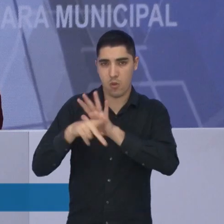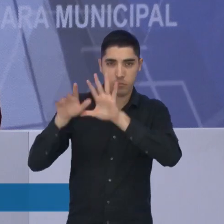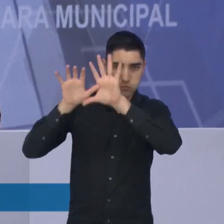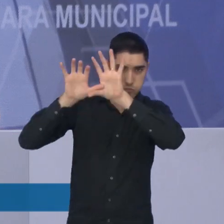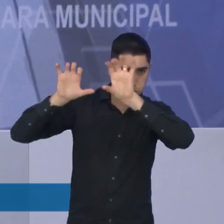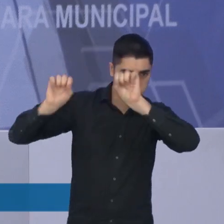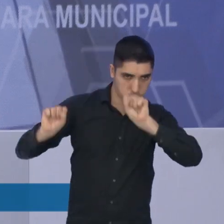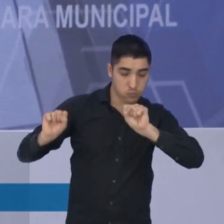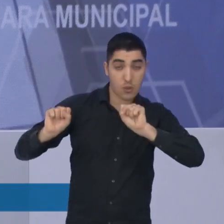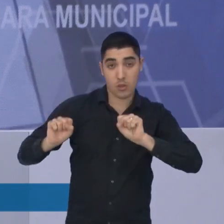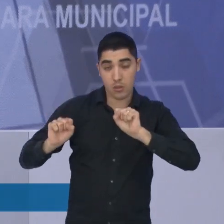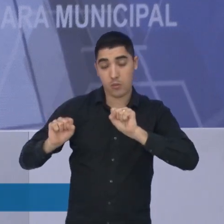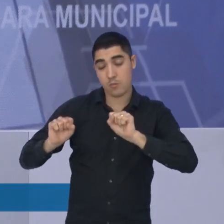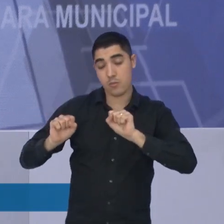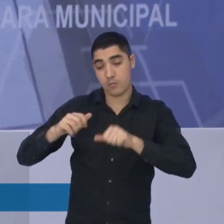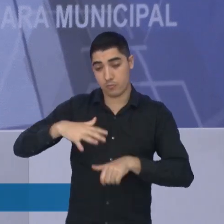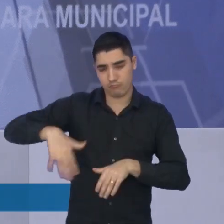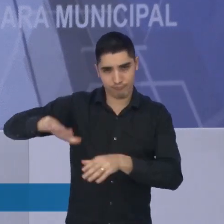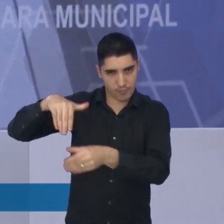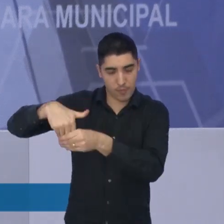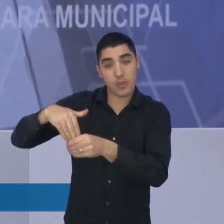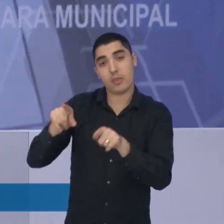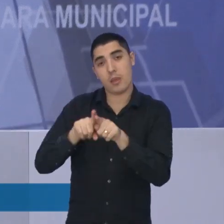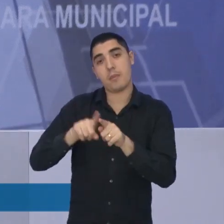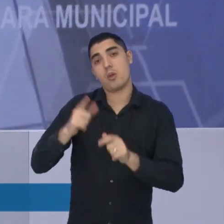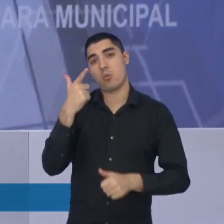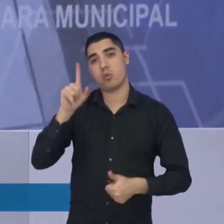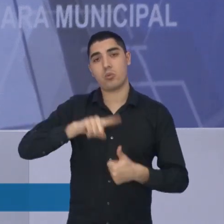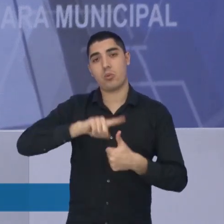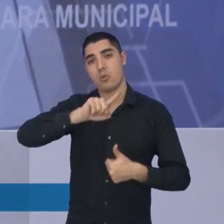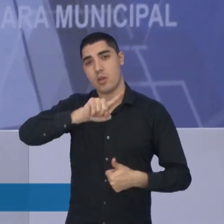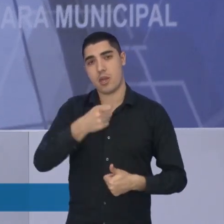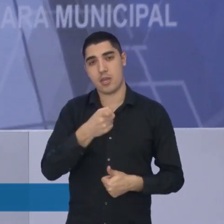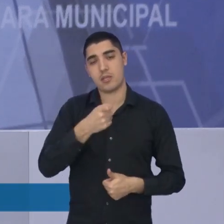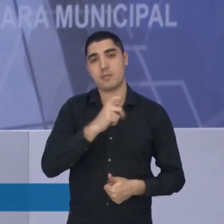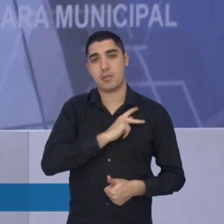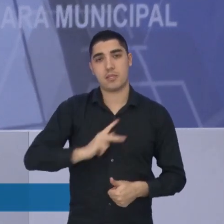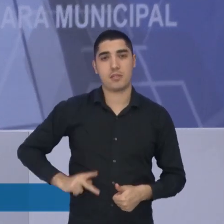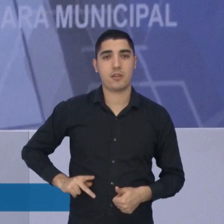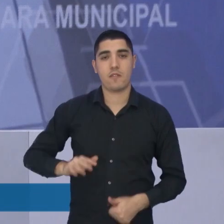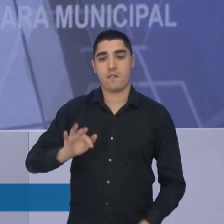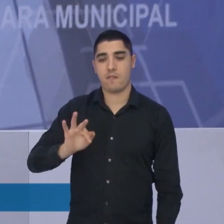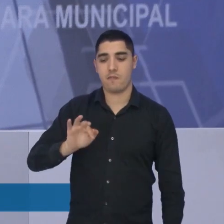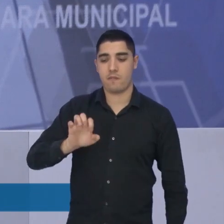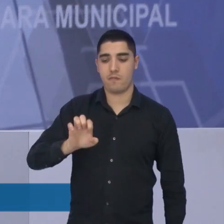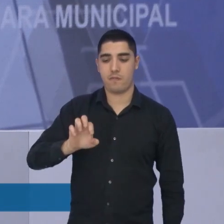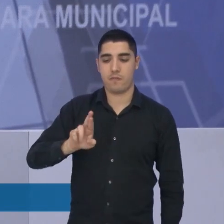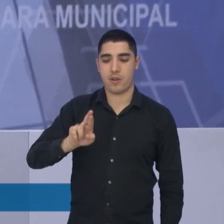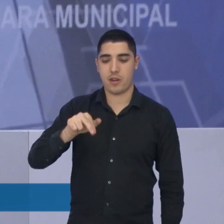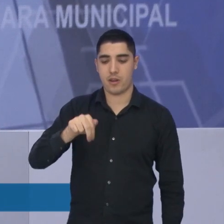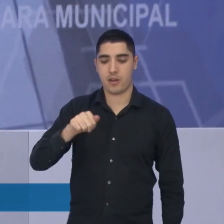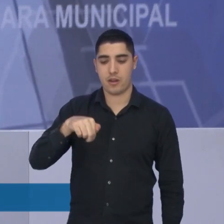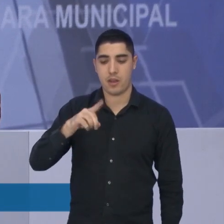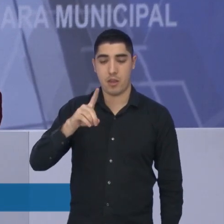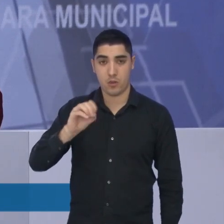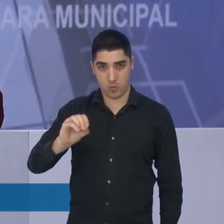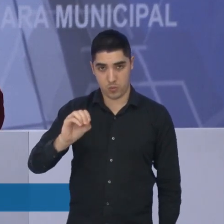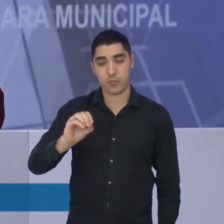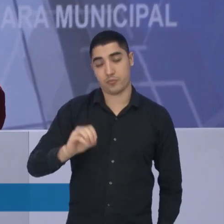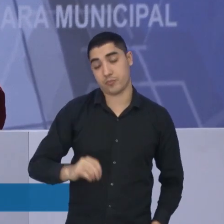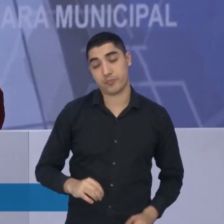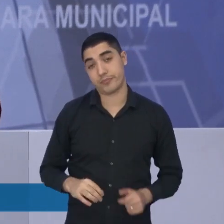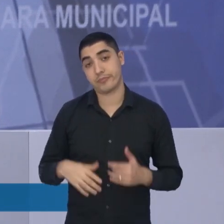Eleitoral, deputados e até o ex-presidente Fernando Henrique Cardoso. Quero ressaltar